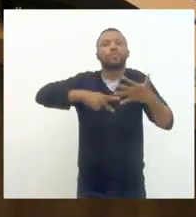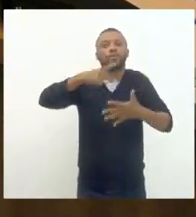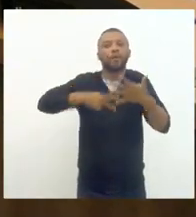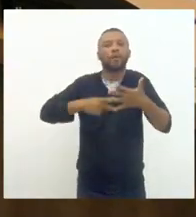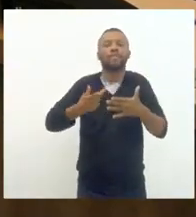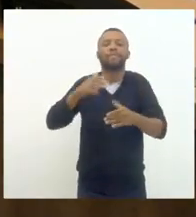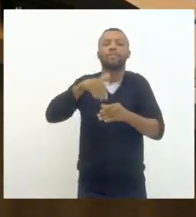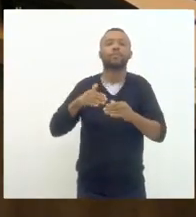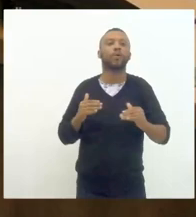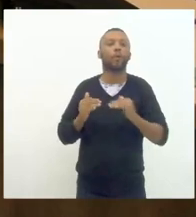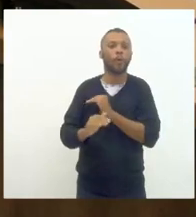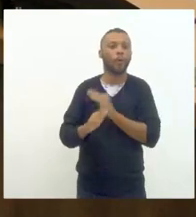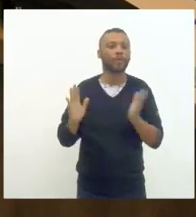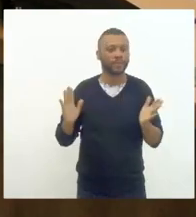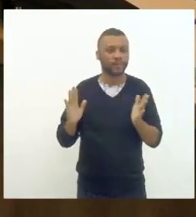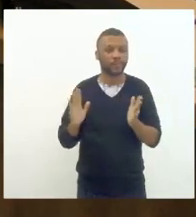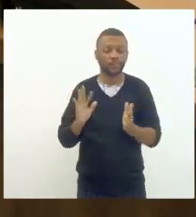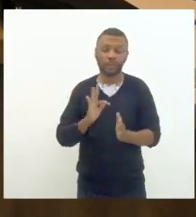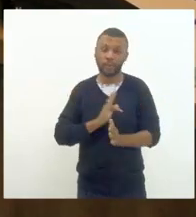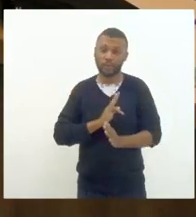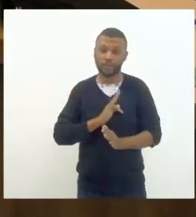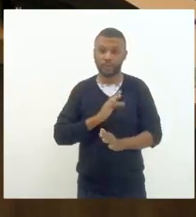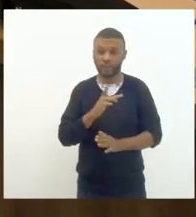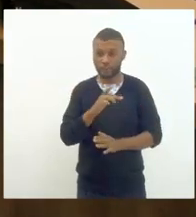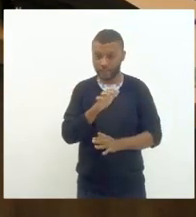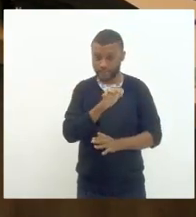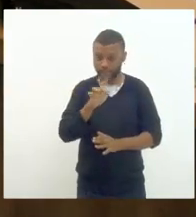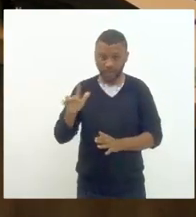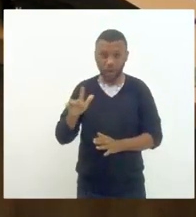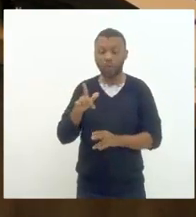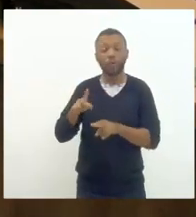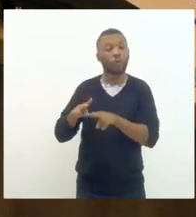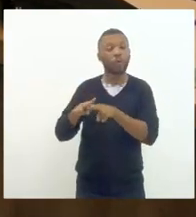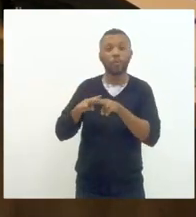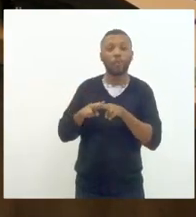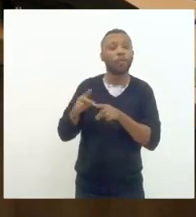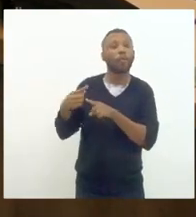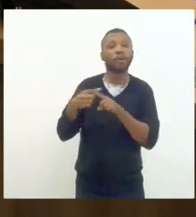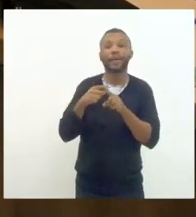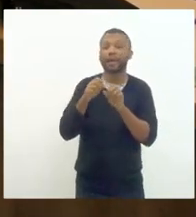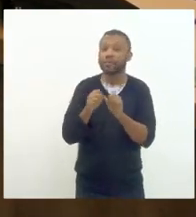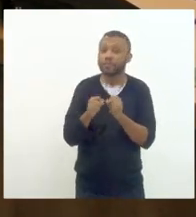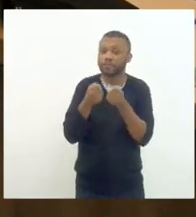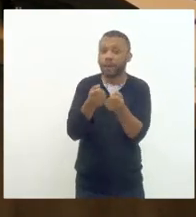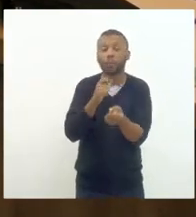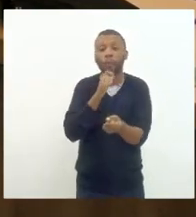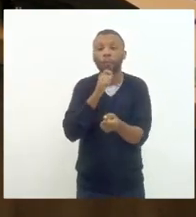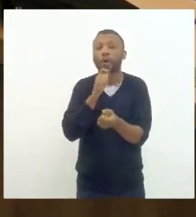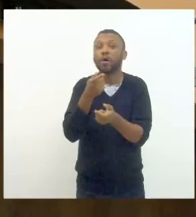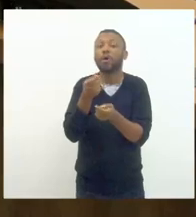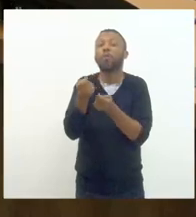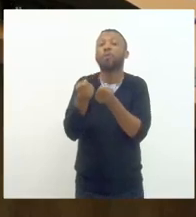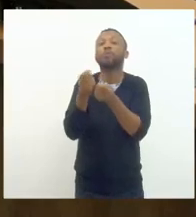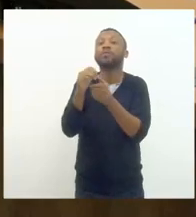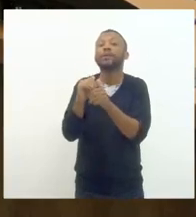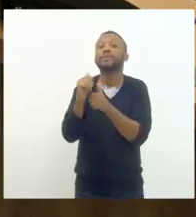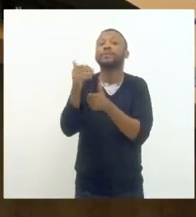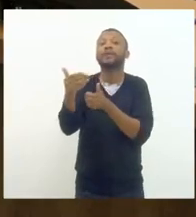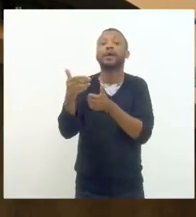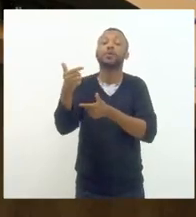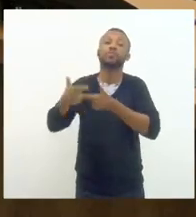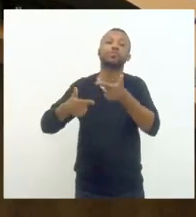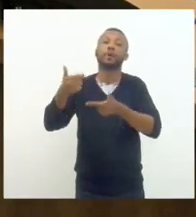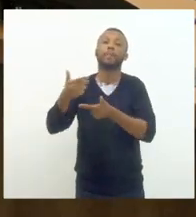vota contra a Polícia Penal, justamente porque não garantiu o controle externo da